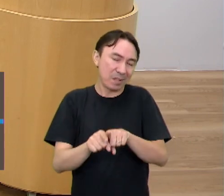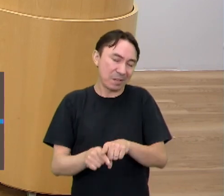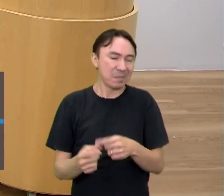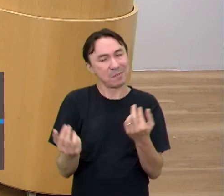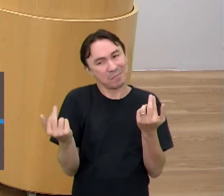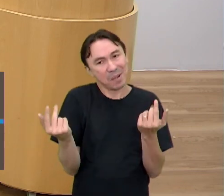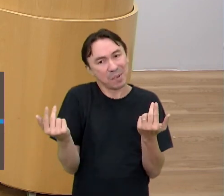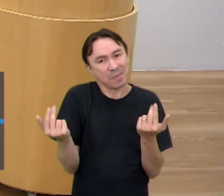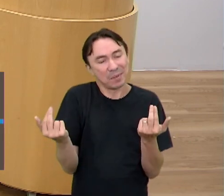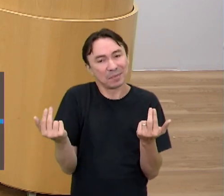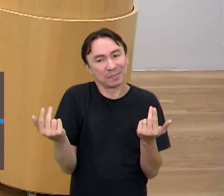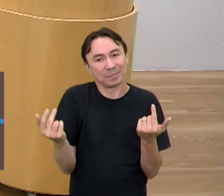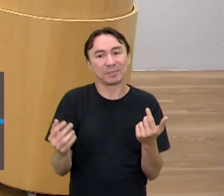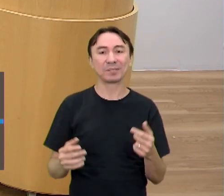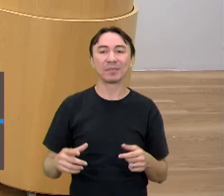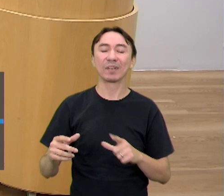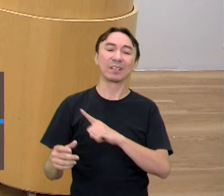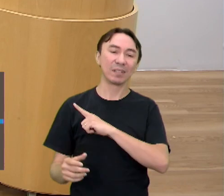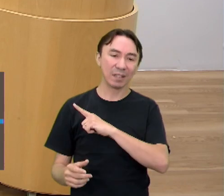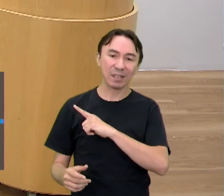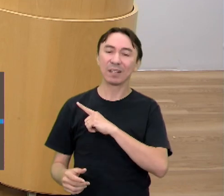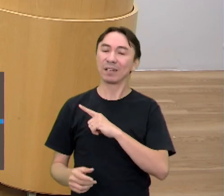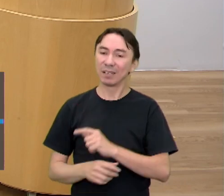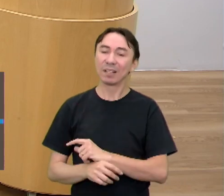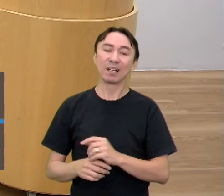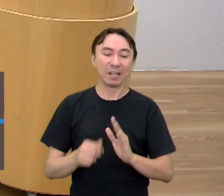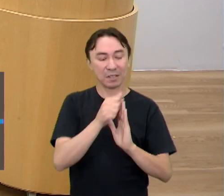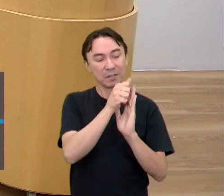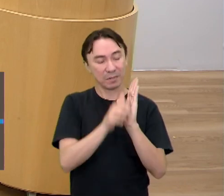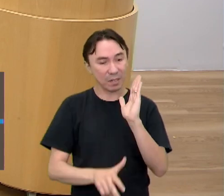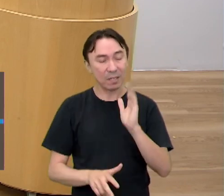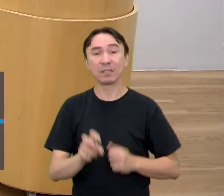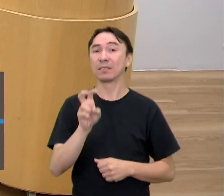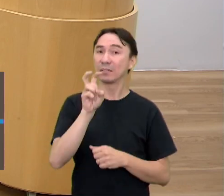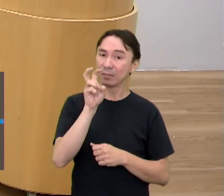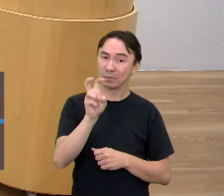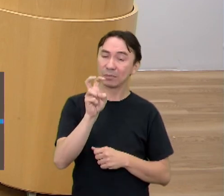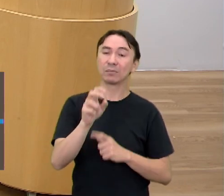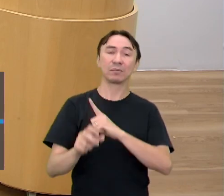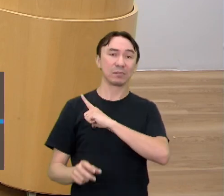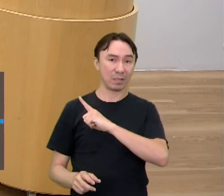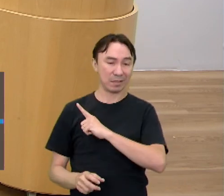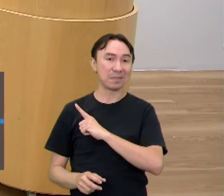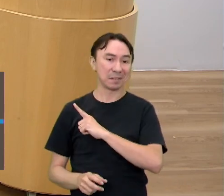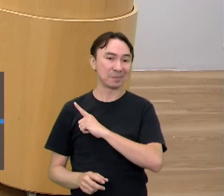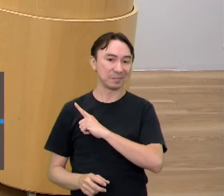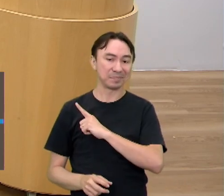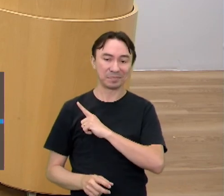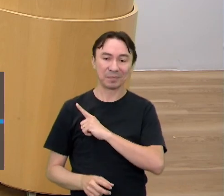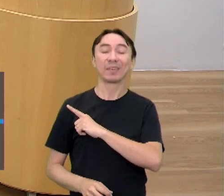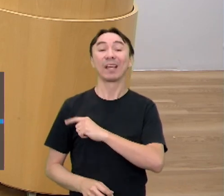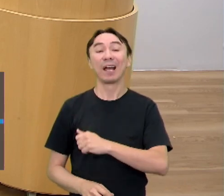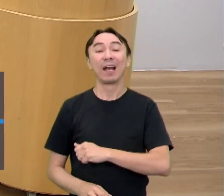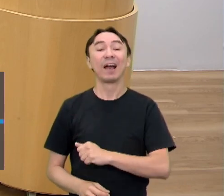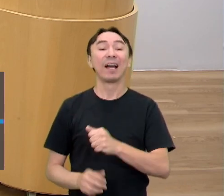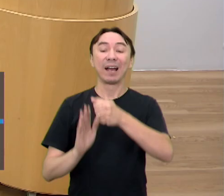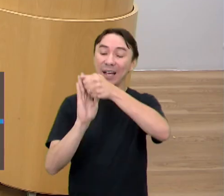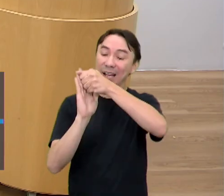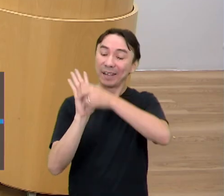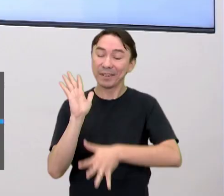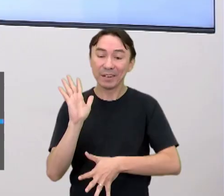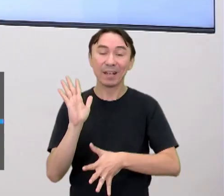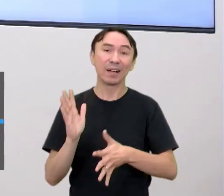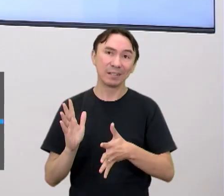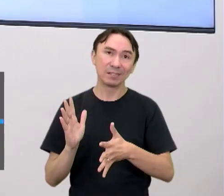no mapa tem todas as 5 atividades. Beleza, muito, muito legal, né? E as atividades, como o professor Alexandre falou, né, elas acabam